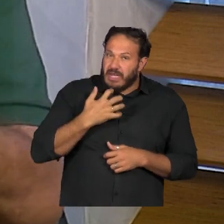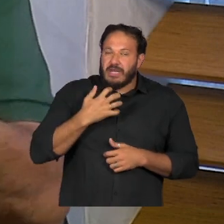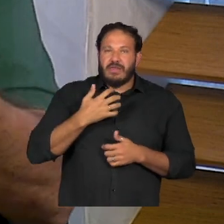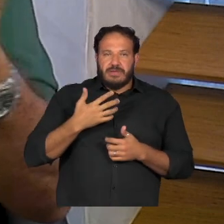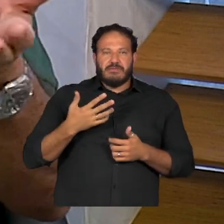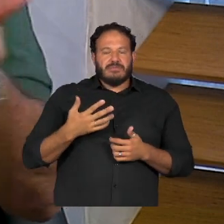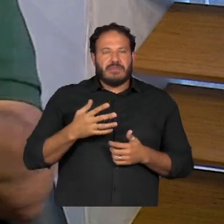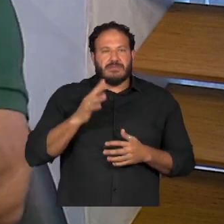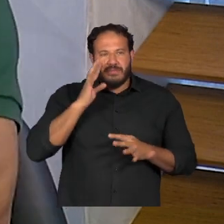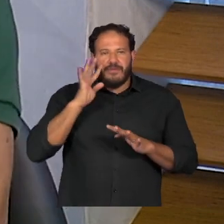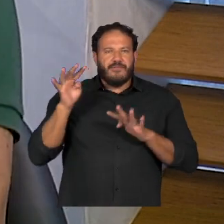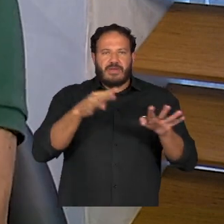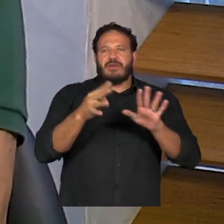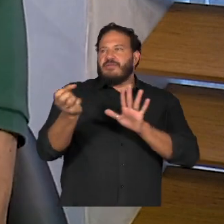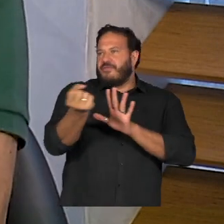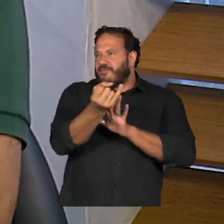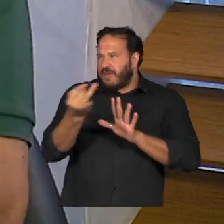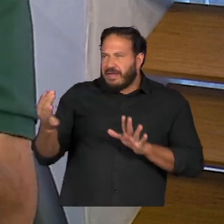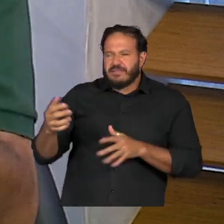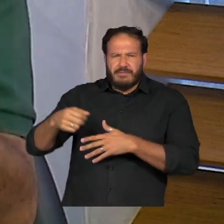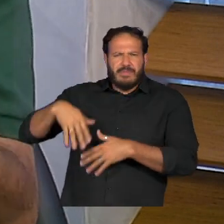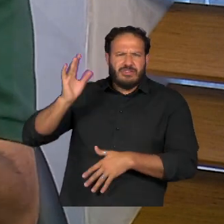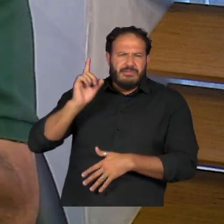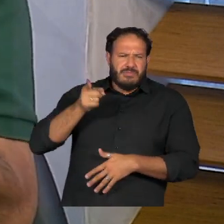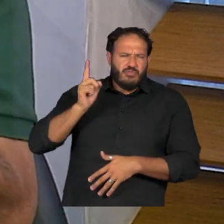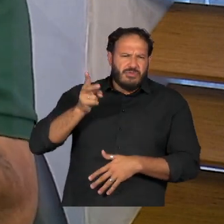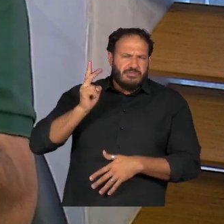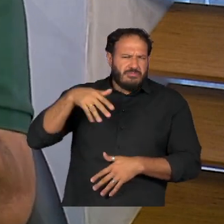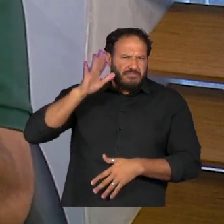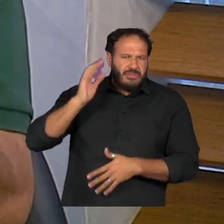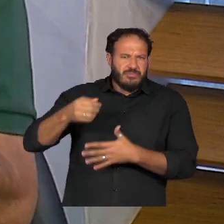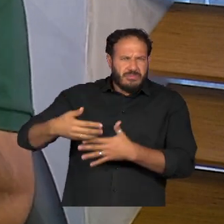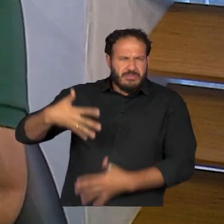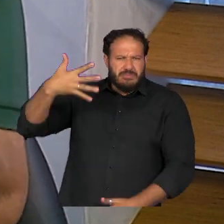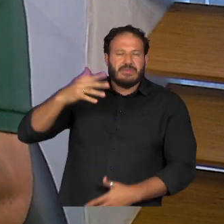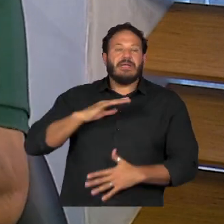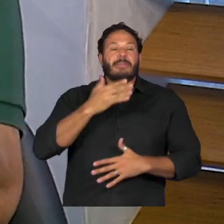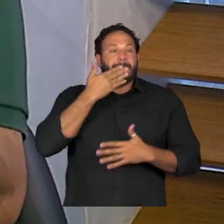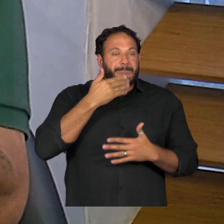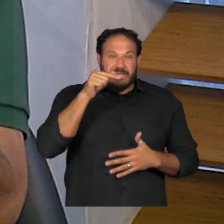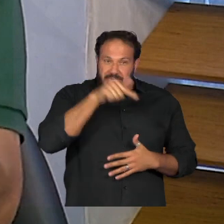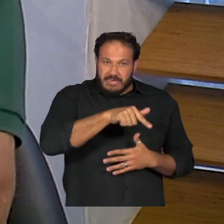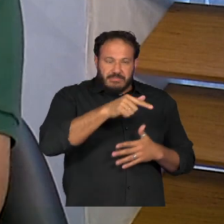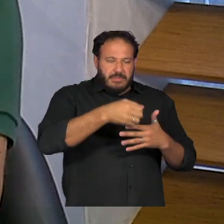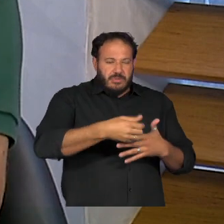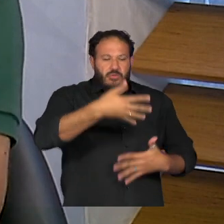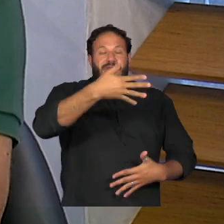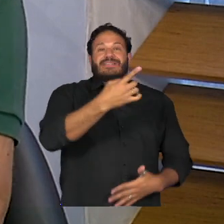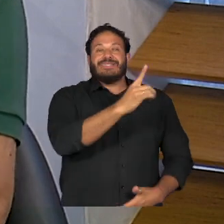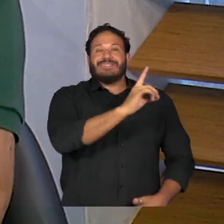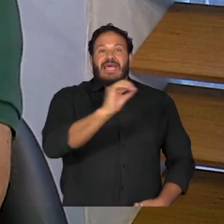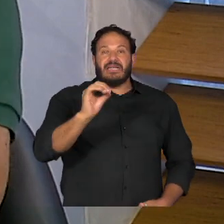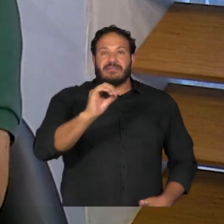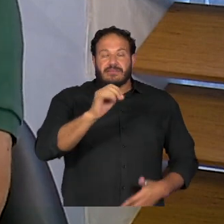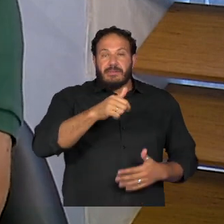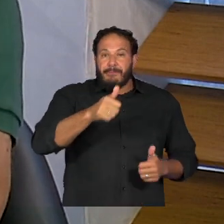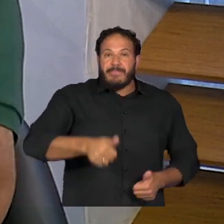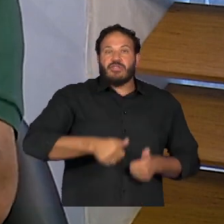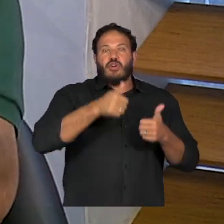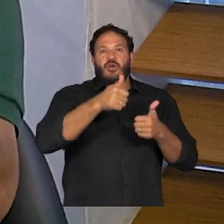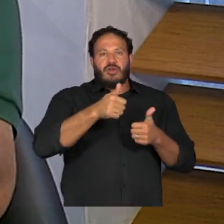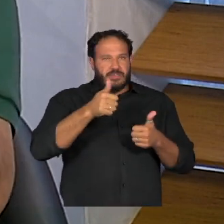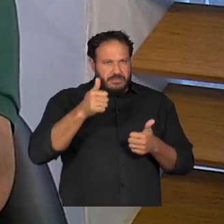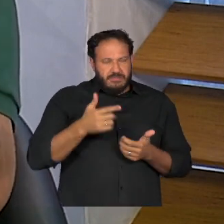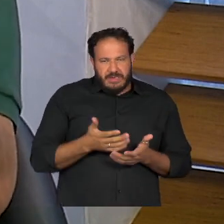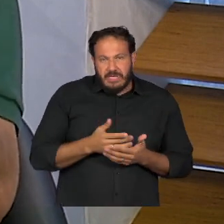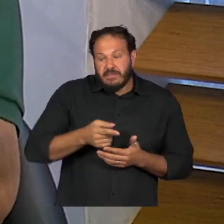entre as milhares de organizações que tem aquelas que tem melhores capacidades de receber doação Nós acreditamos que